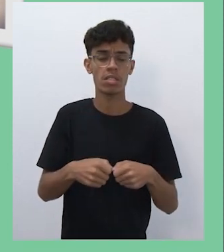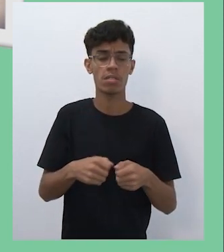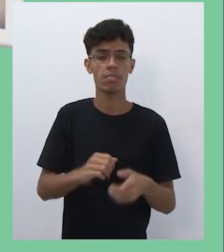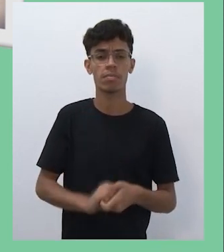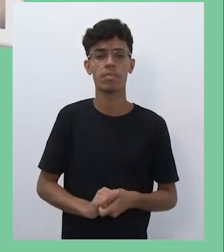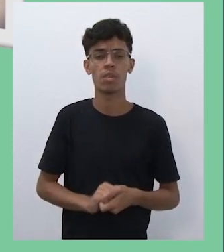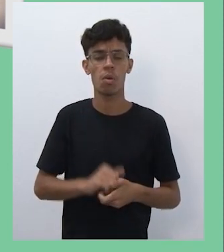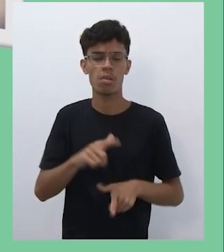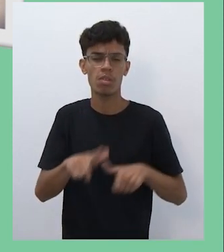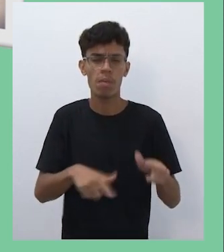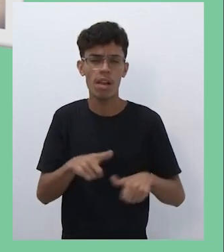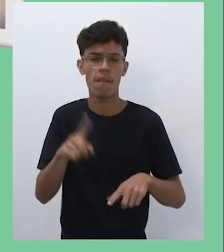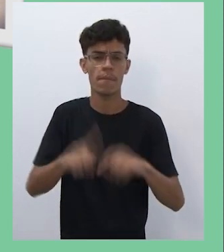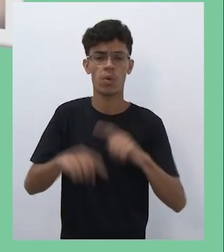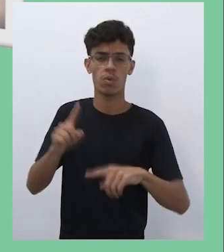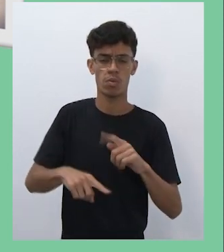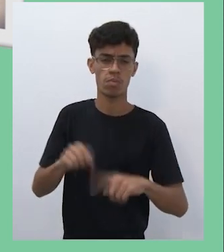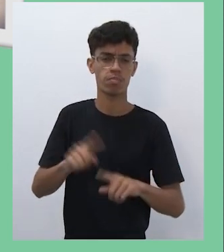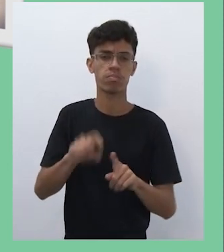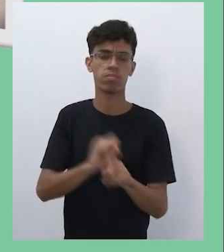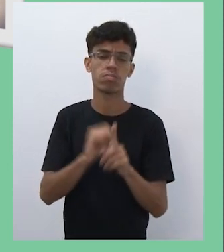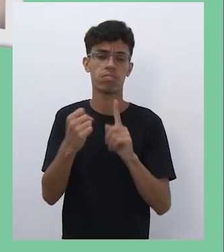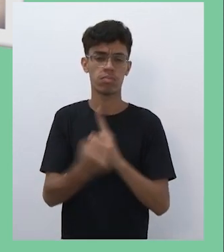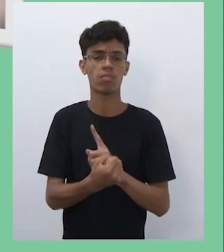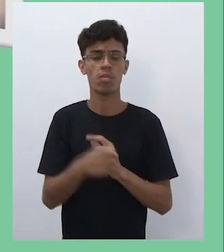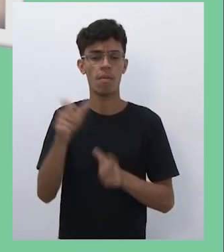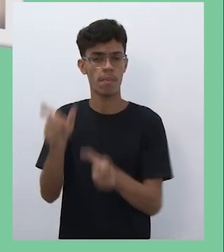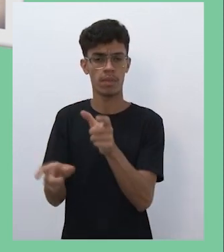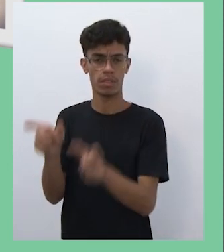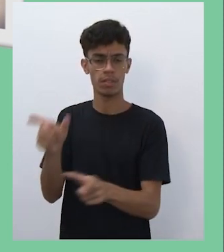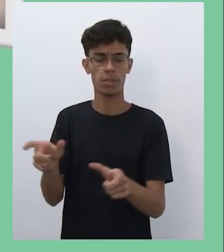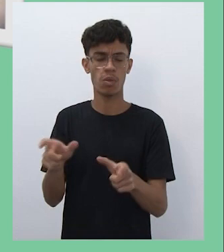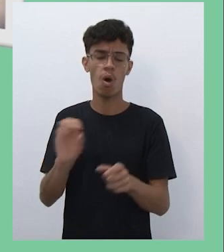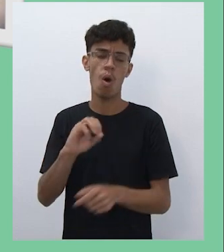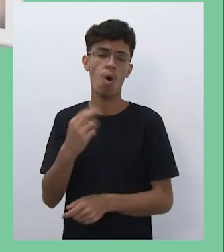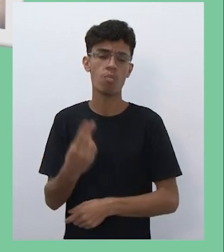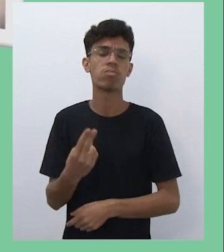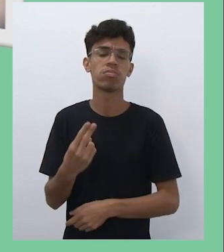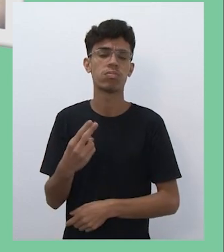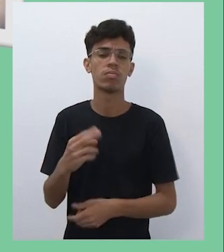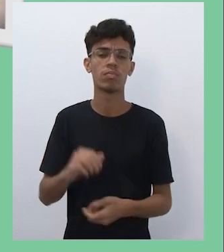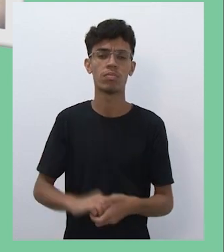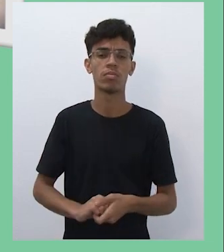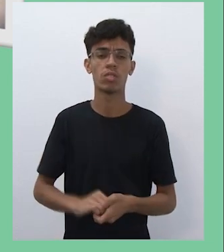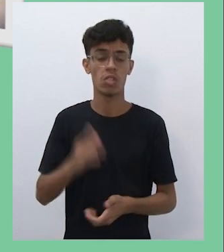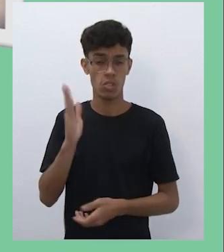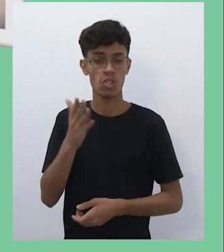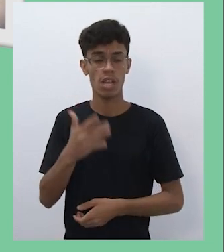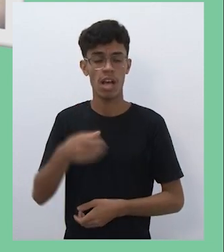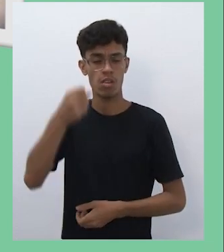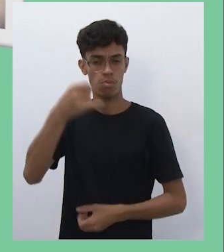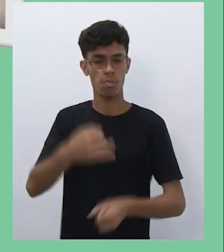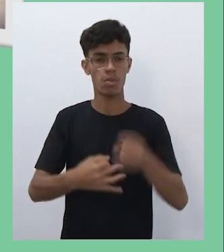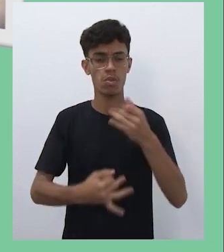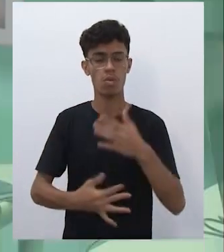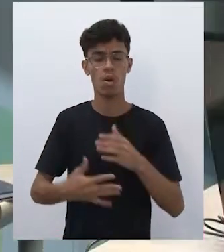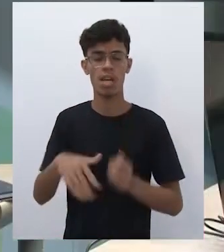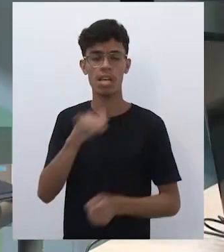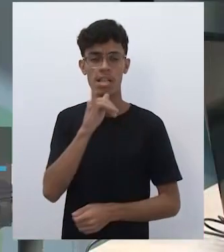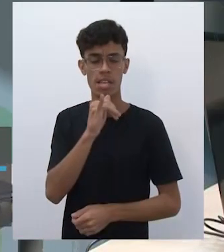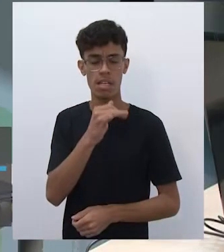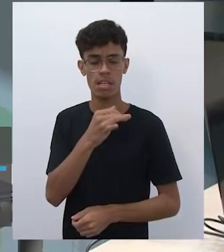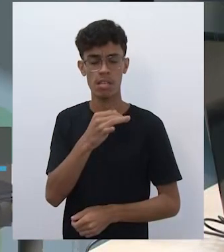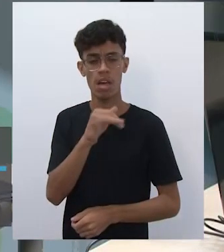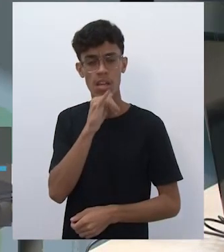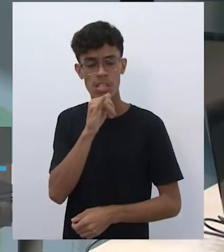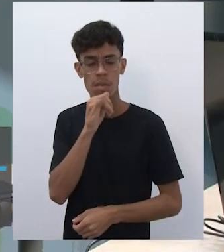físicos e materiais, recursos financeiros, pessoas, algo que a gente discutiu muito, não é, professor Anderson? Sim, realmente. Por exemplo, eu preciso de uma mesa,